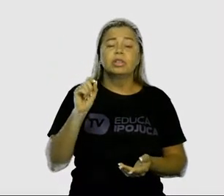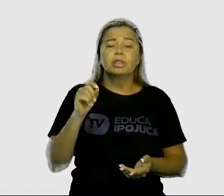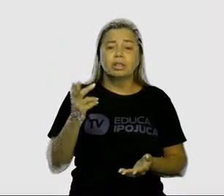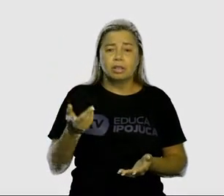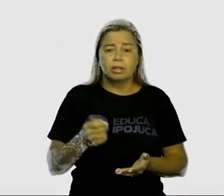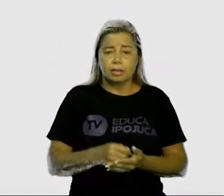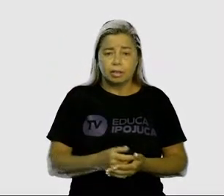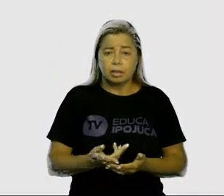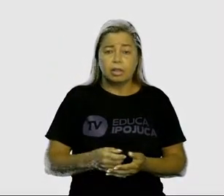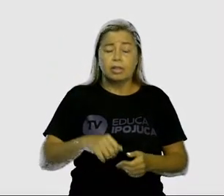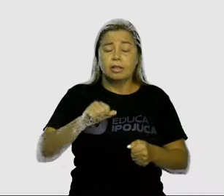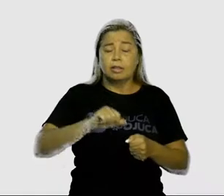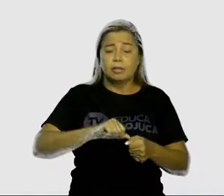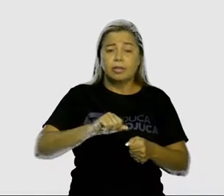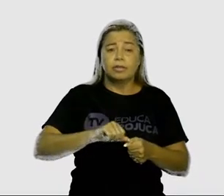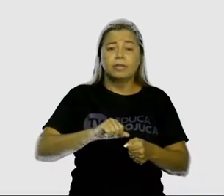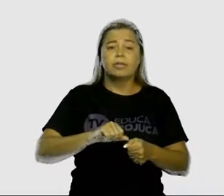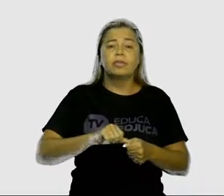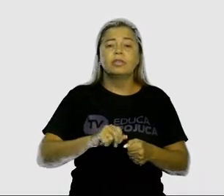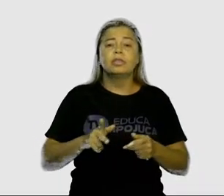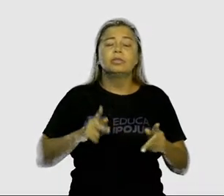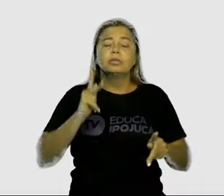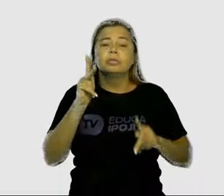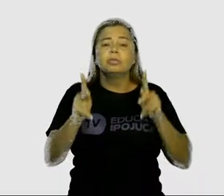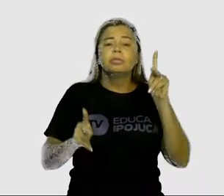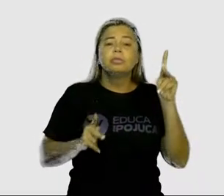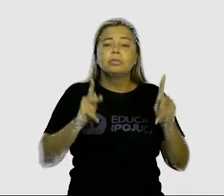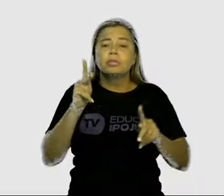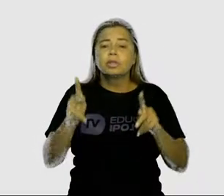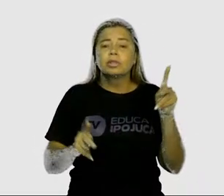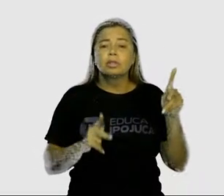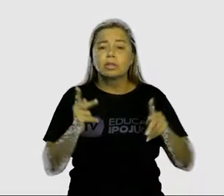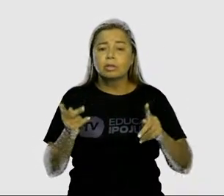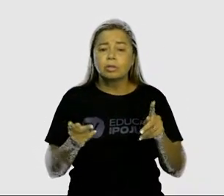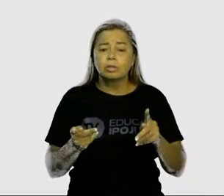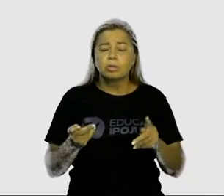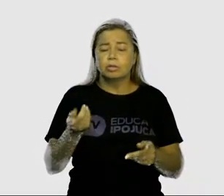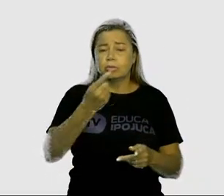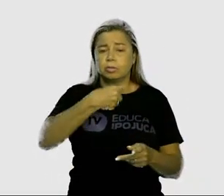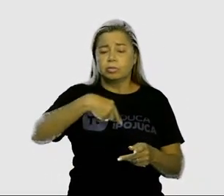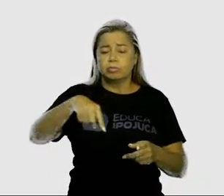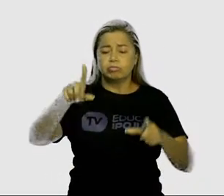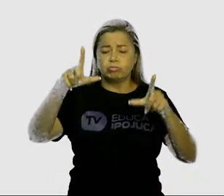nos territórios por onde passa ou habita. Então,